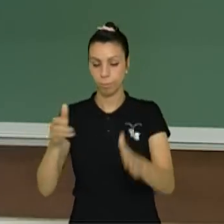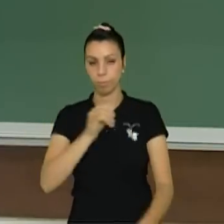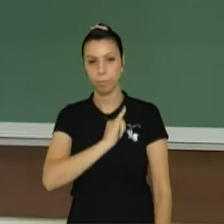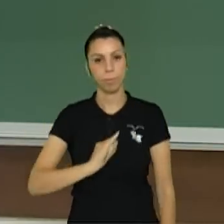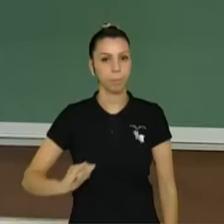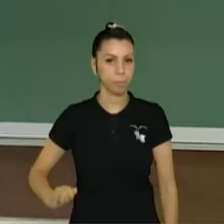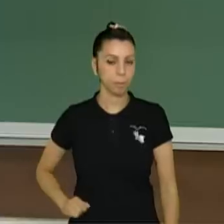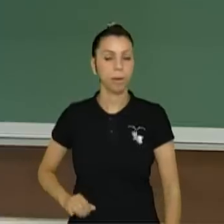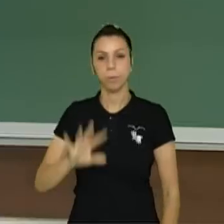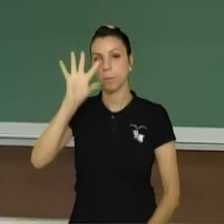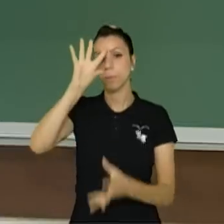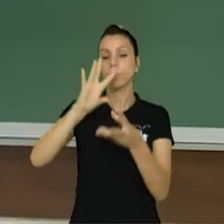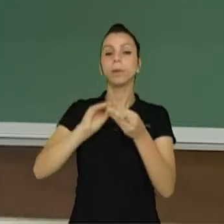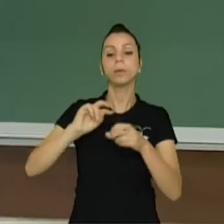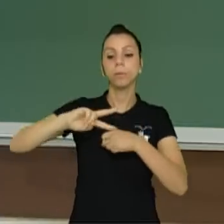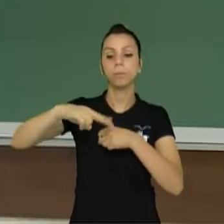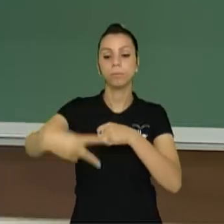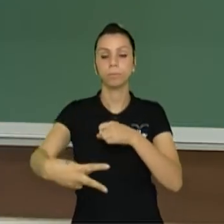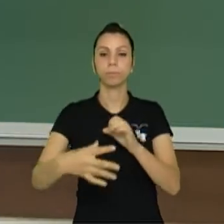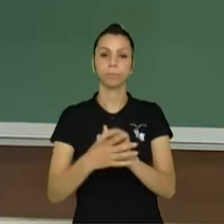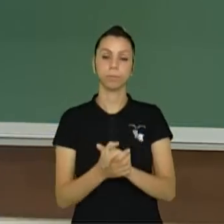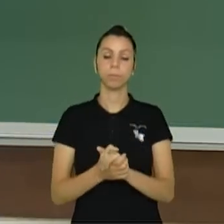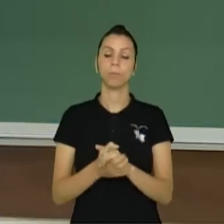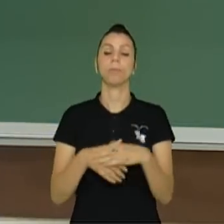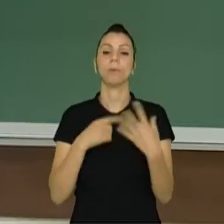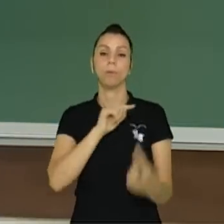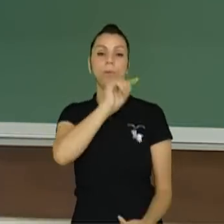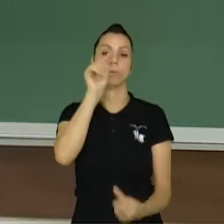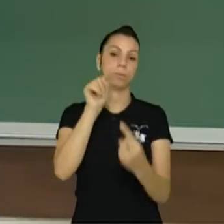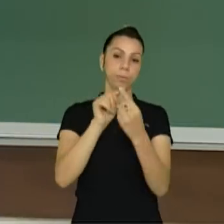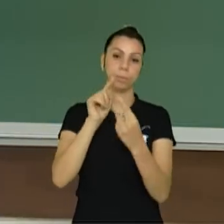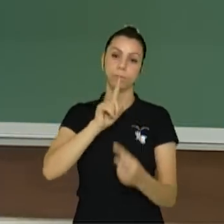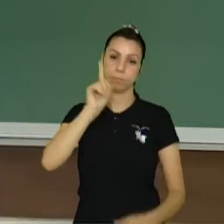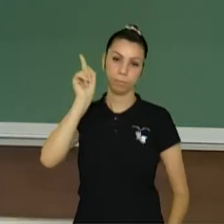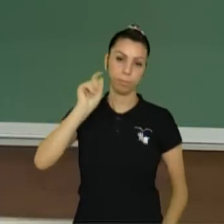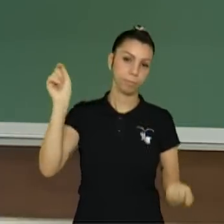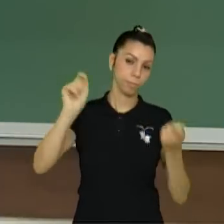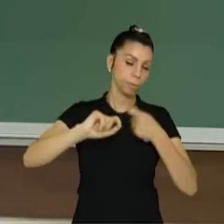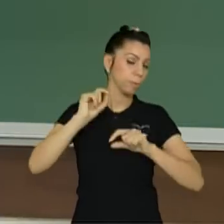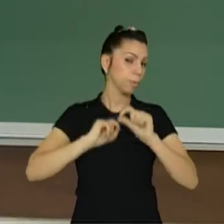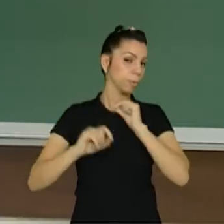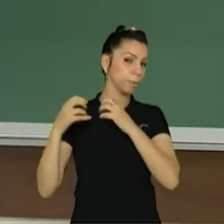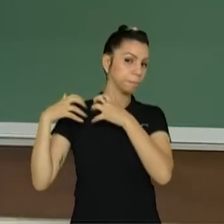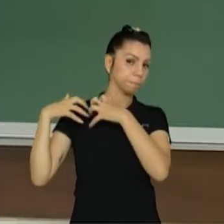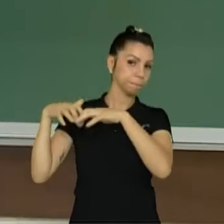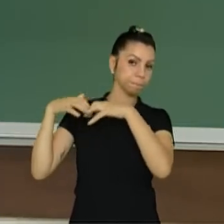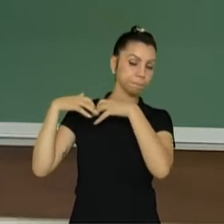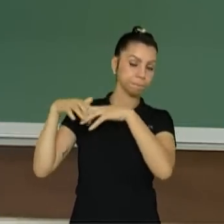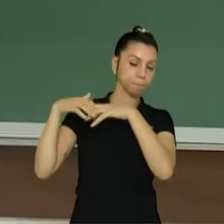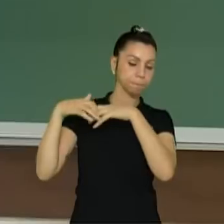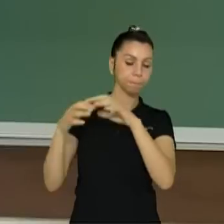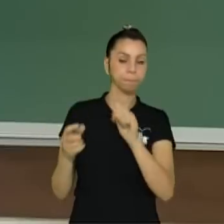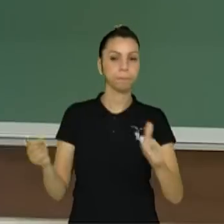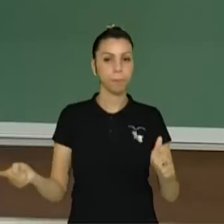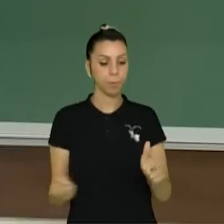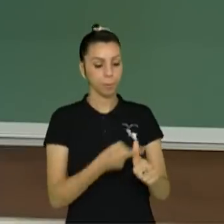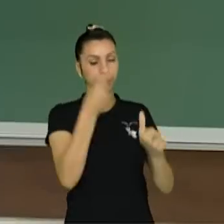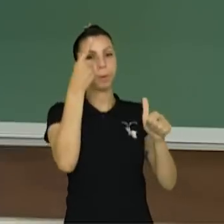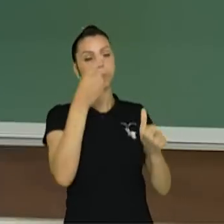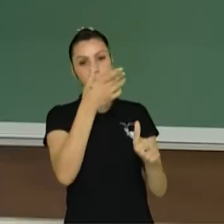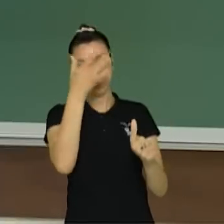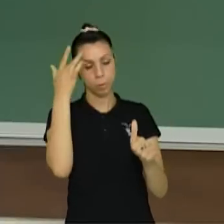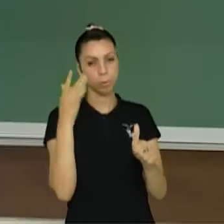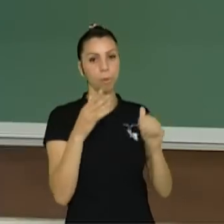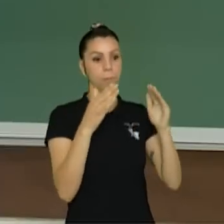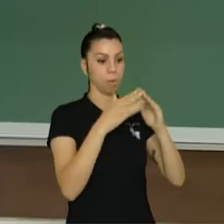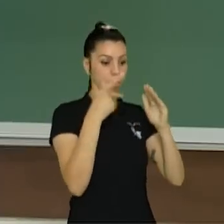consequências. Quando eu falo desse objetivo, a gente precisa pensar aqui que os primeiros habitantes do